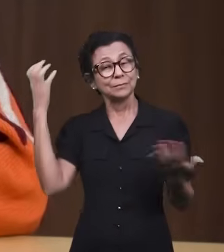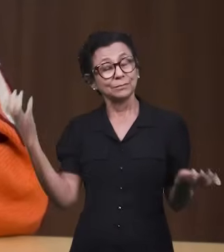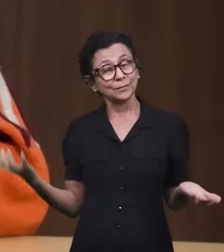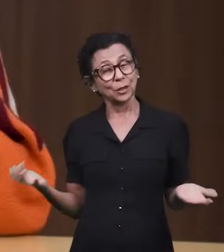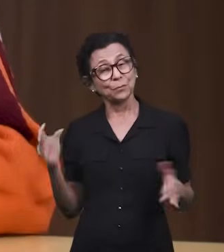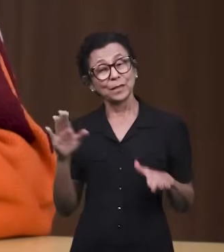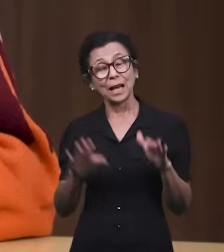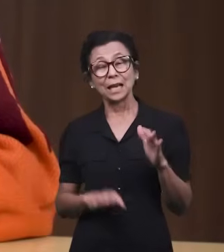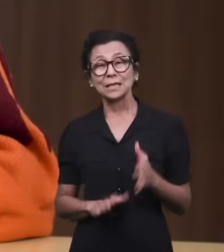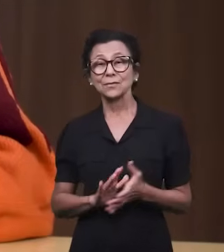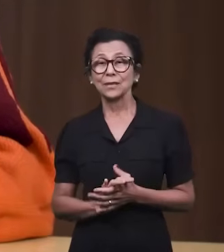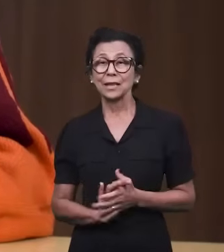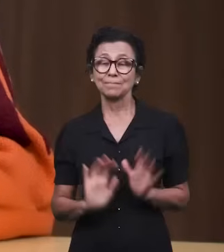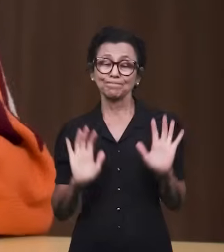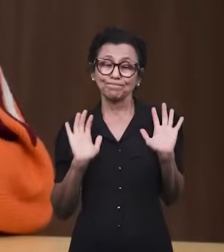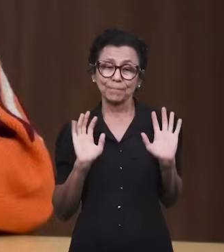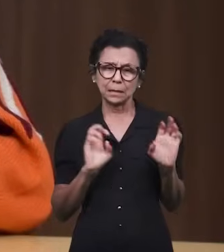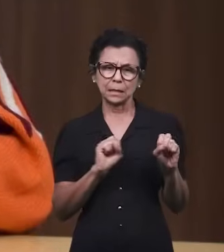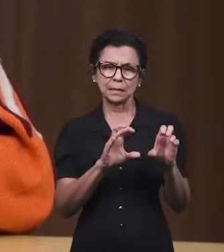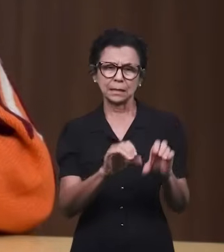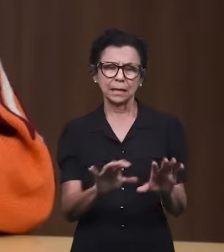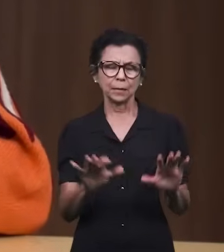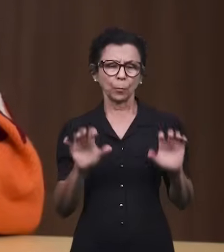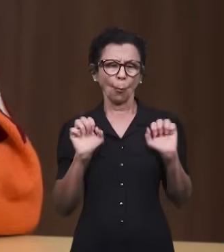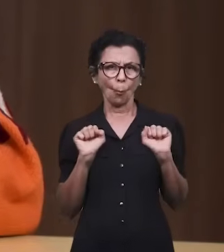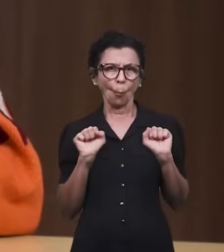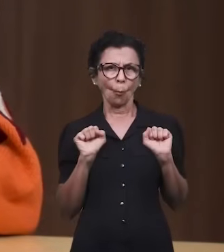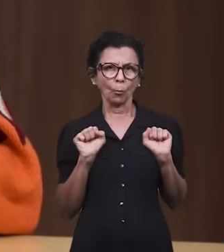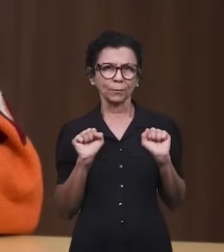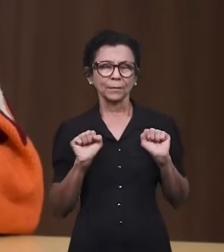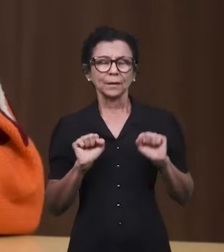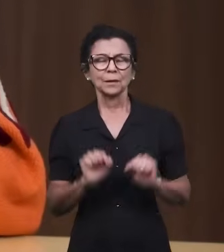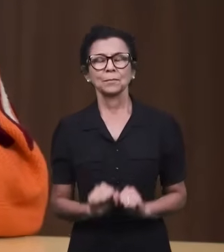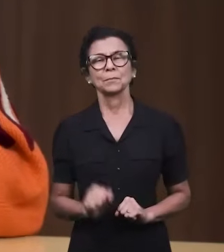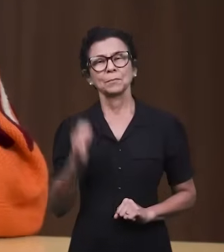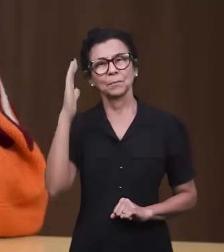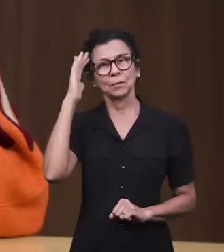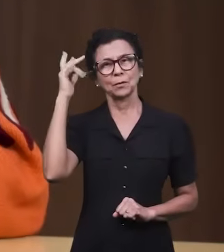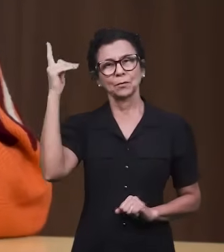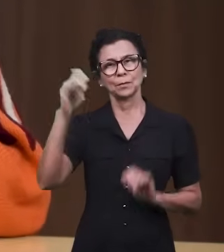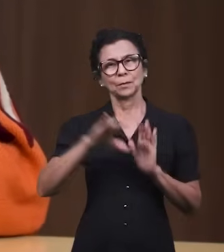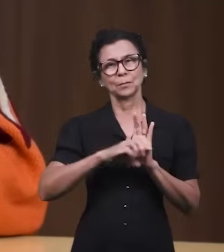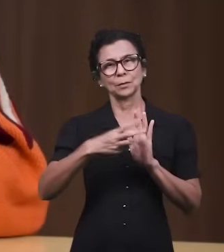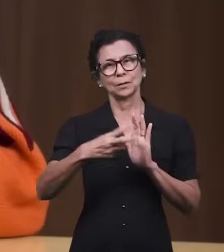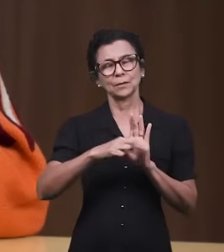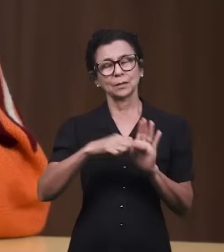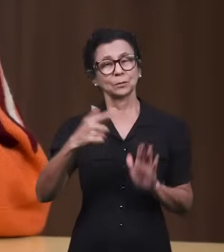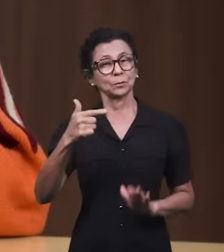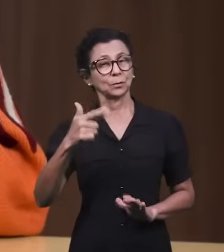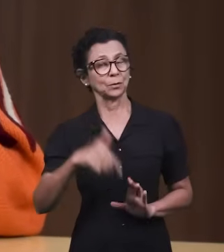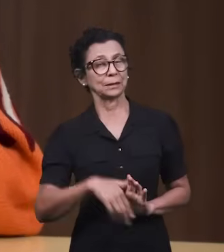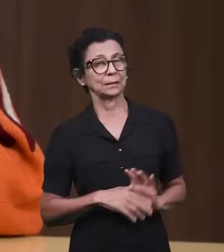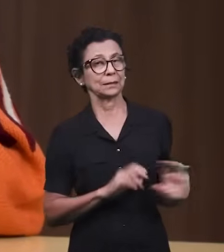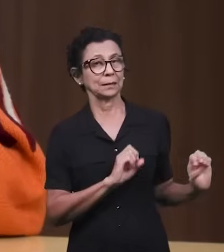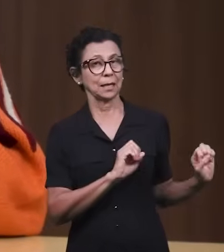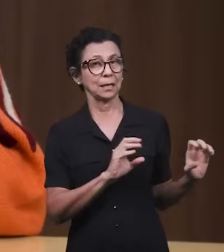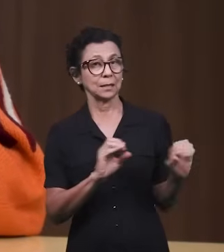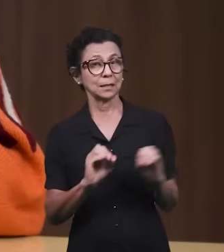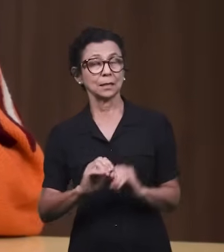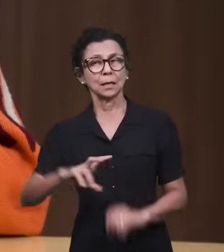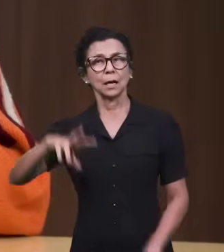orientar. Mas a palavra do Senhor no livro de Provérbios, capítulo 3, versículo 12, nos diz: porque o